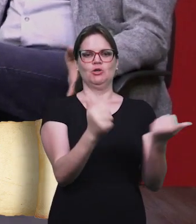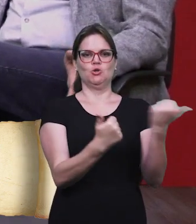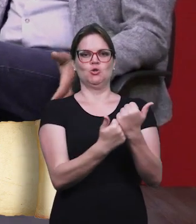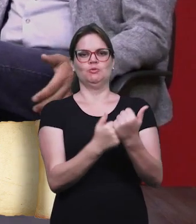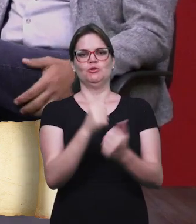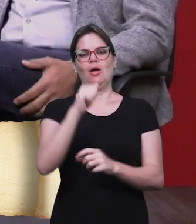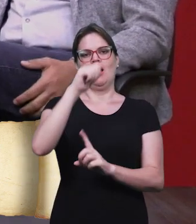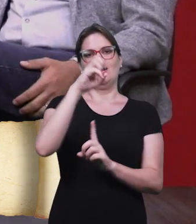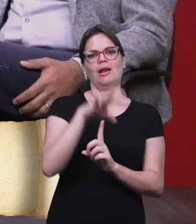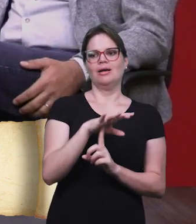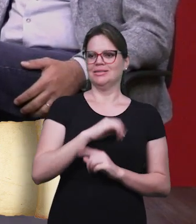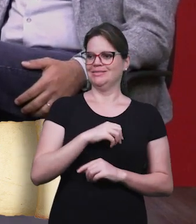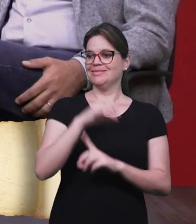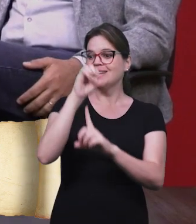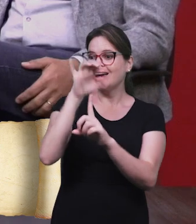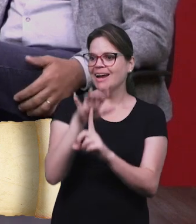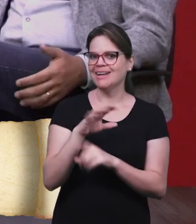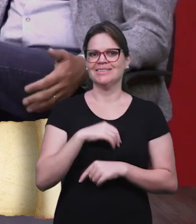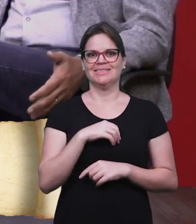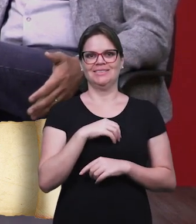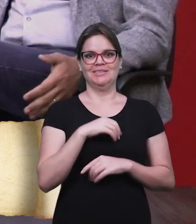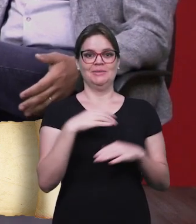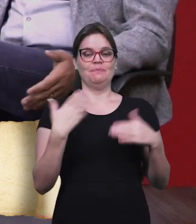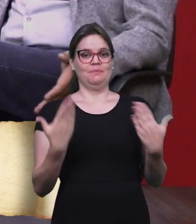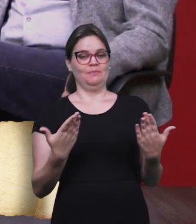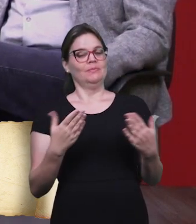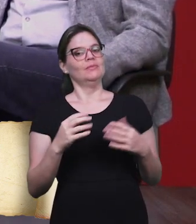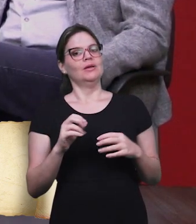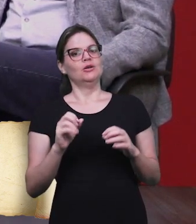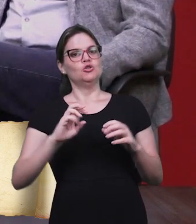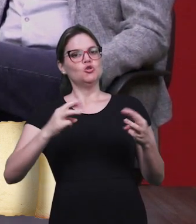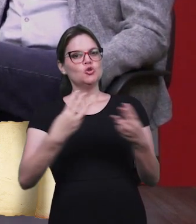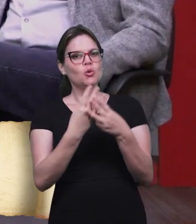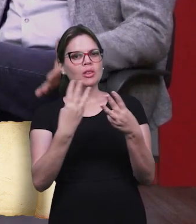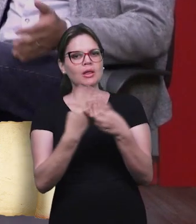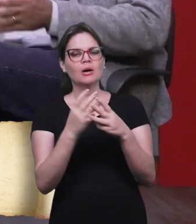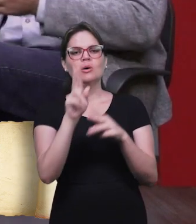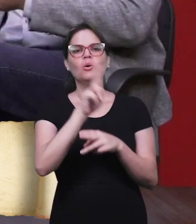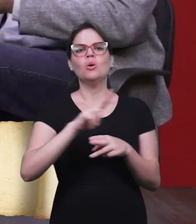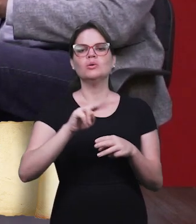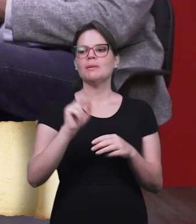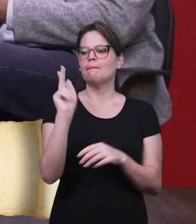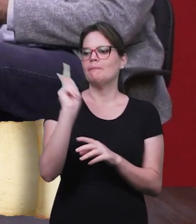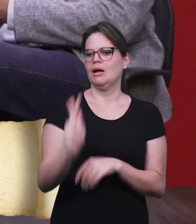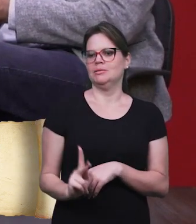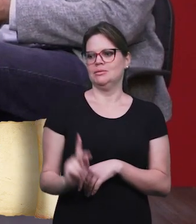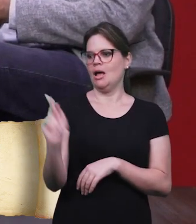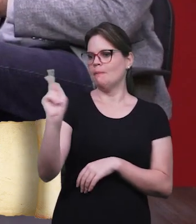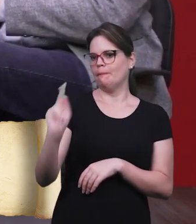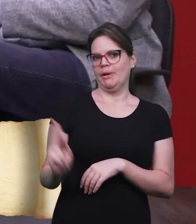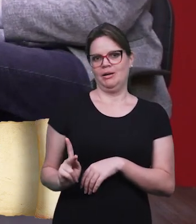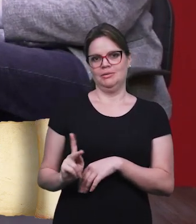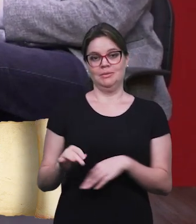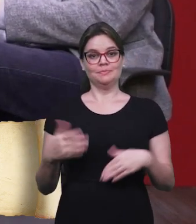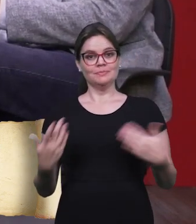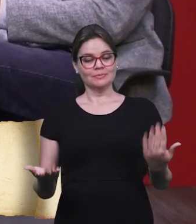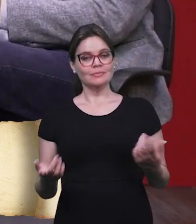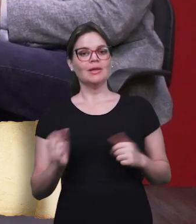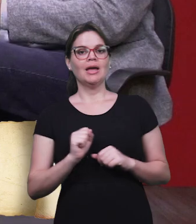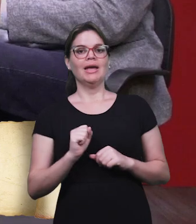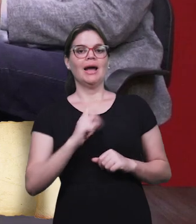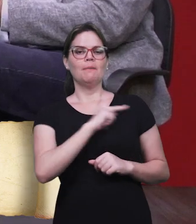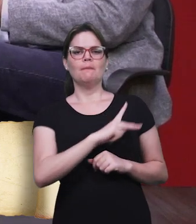gentios e judeus da região, dizendo graça e paz. Então, Paulo então